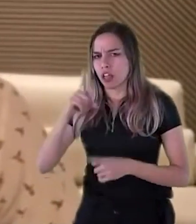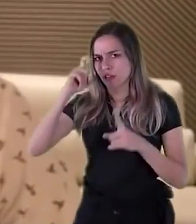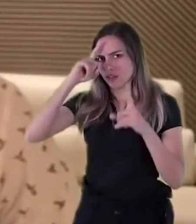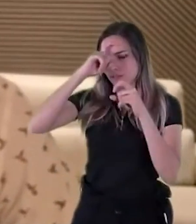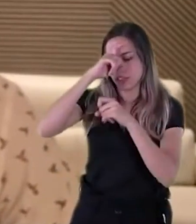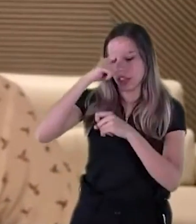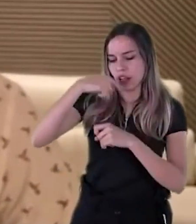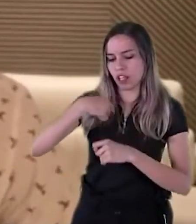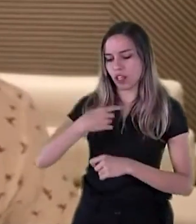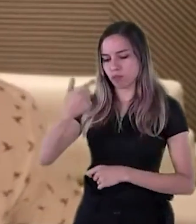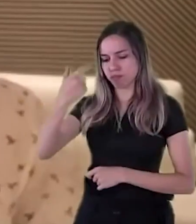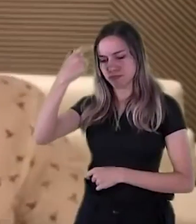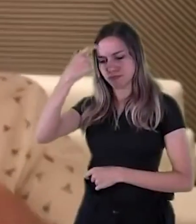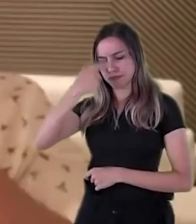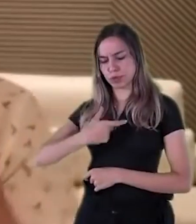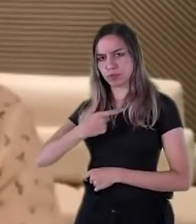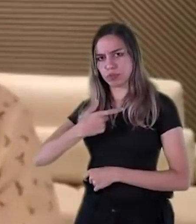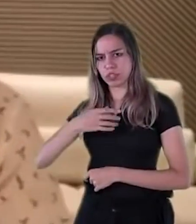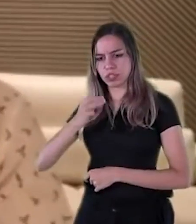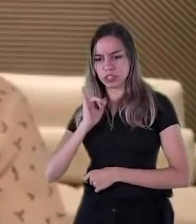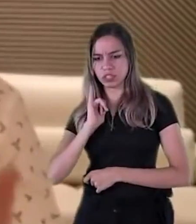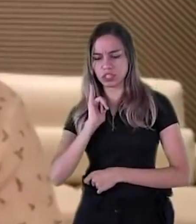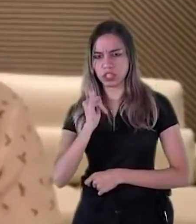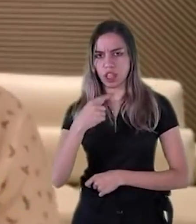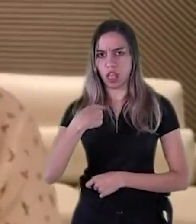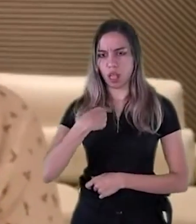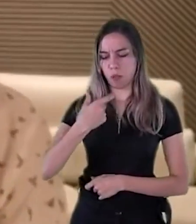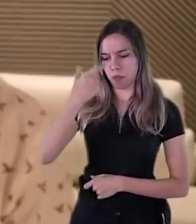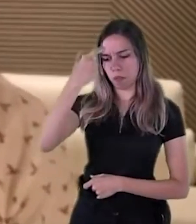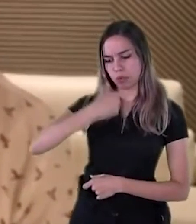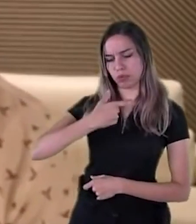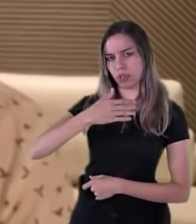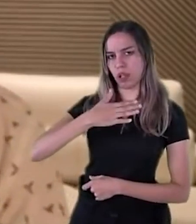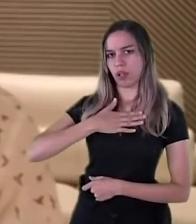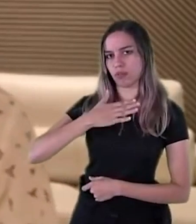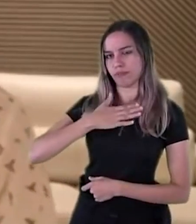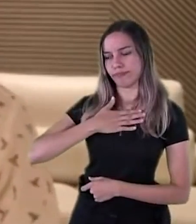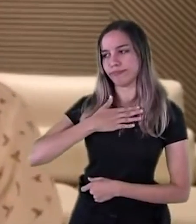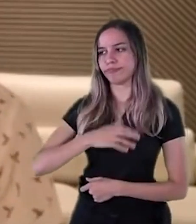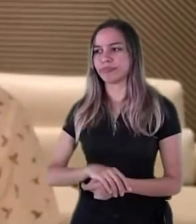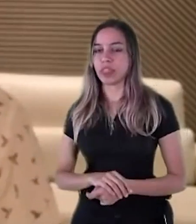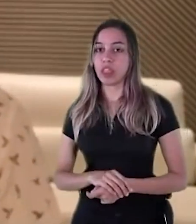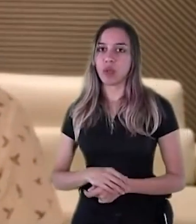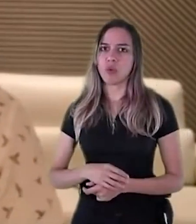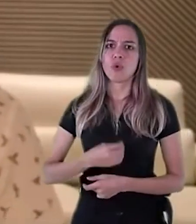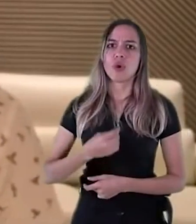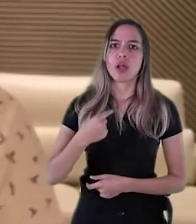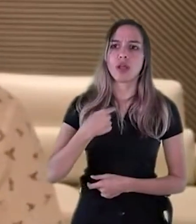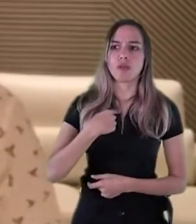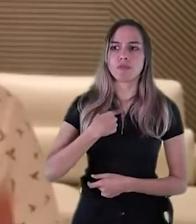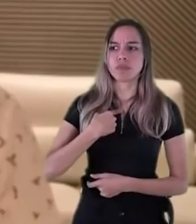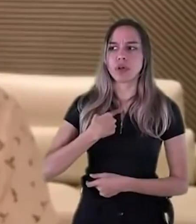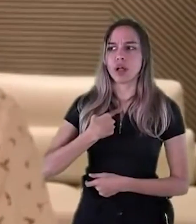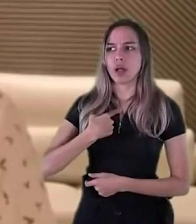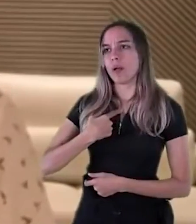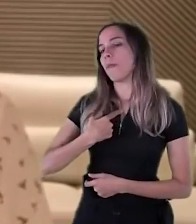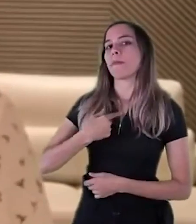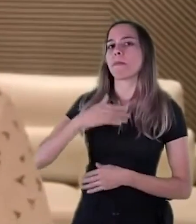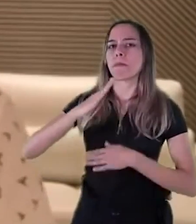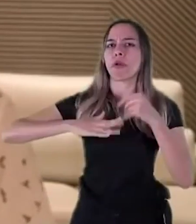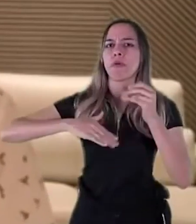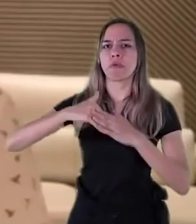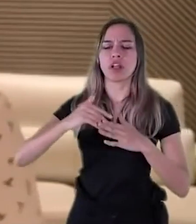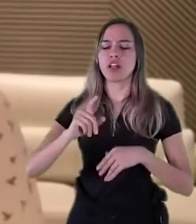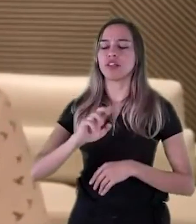eu. Então passo um pouquinho pela neurociência, claro, eu não sou especialista nisso. O meu grande objetivo